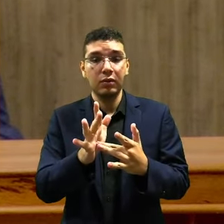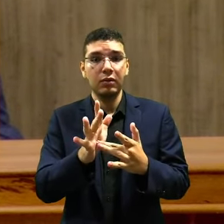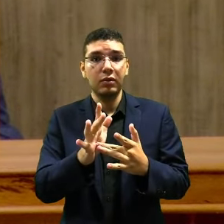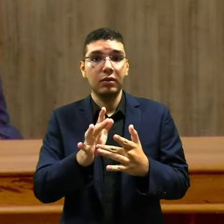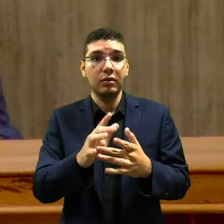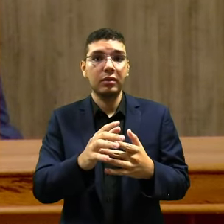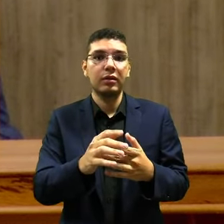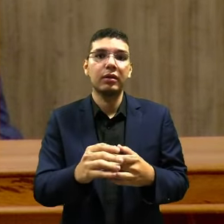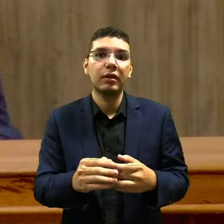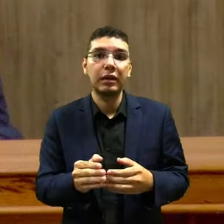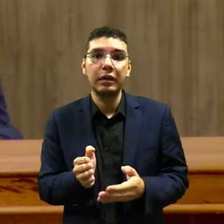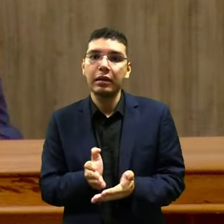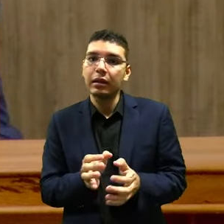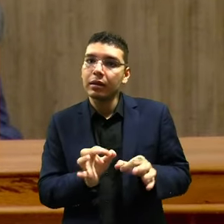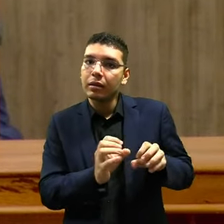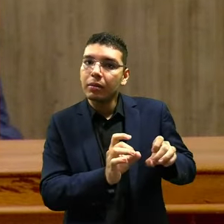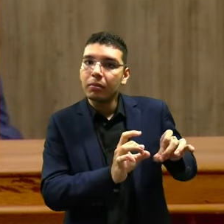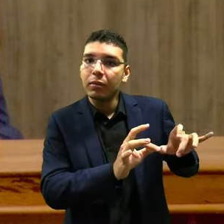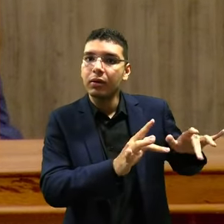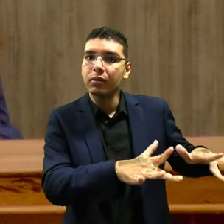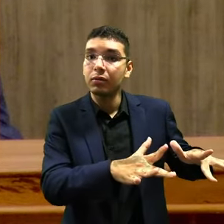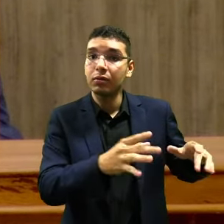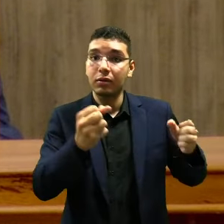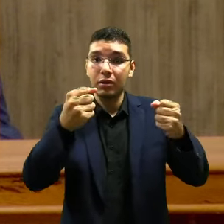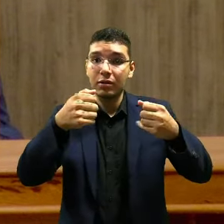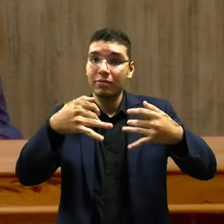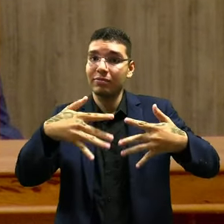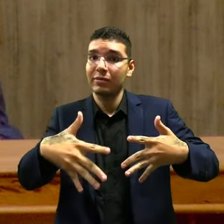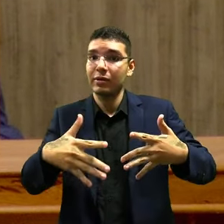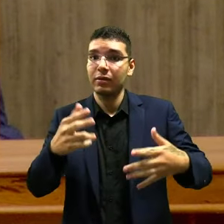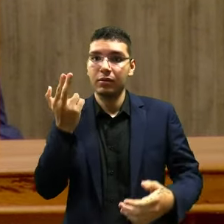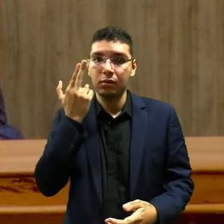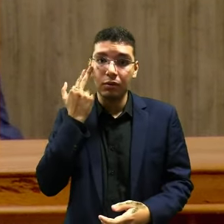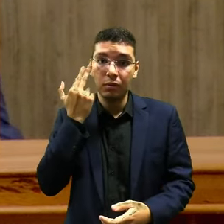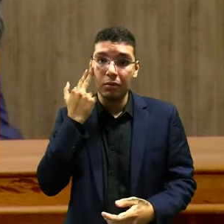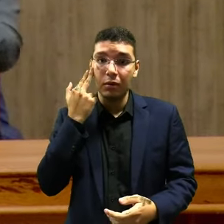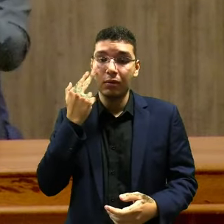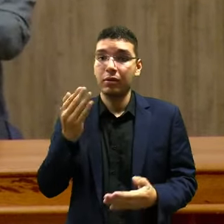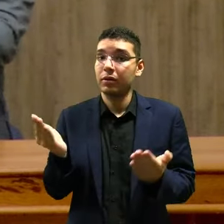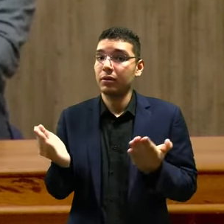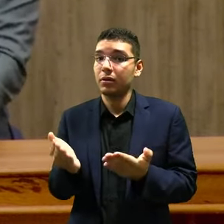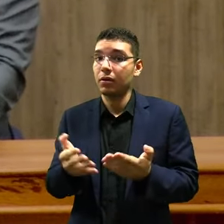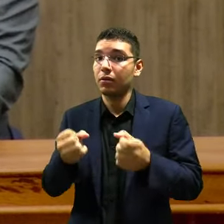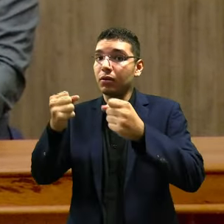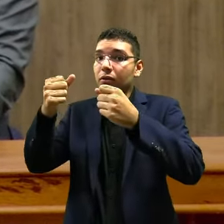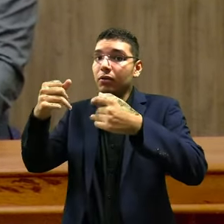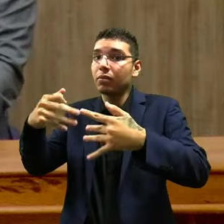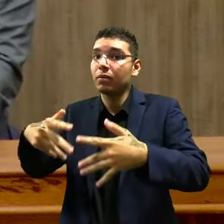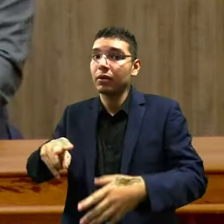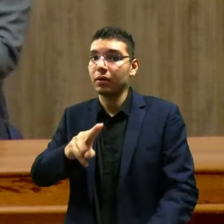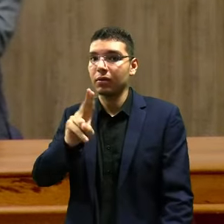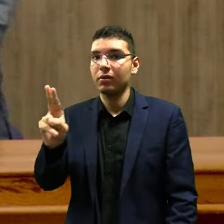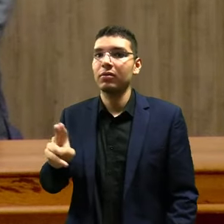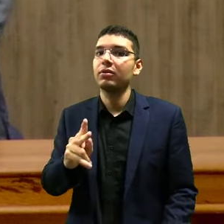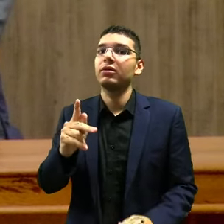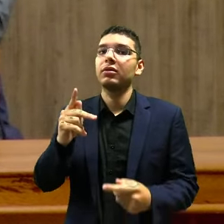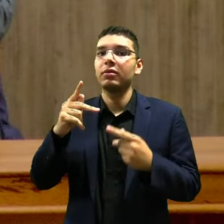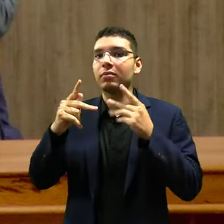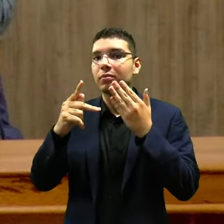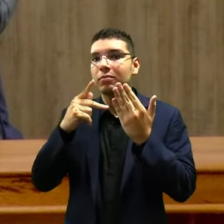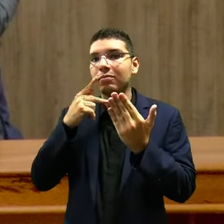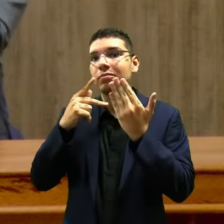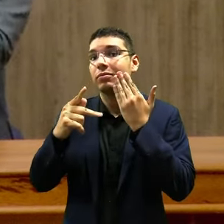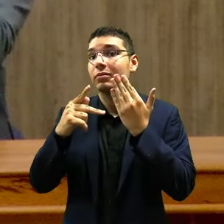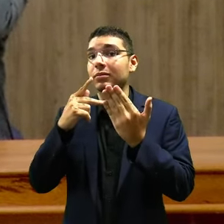recebem e ele agora vai falar por parábolas e para entender por parábolas tinha que ter esse